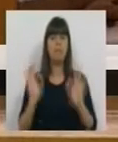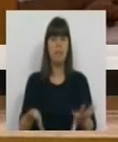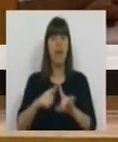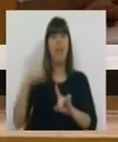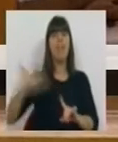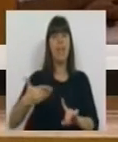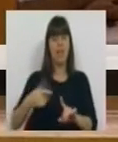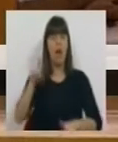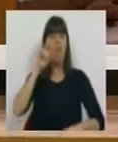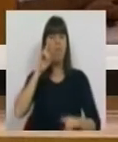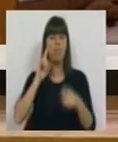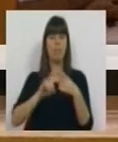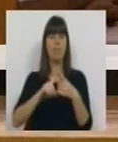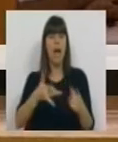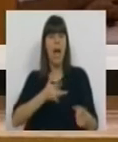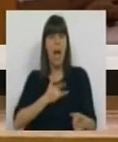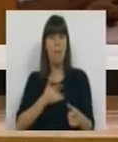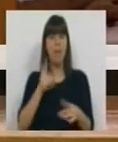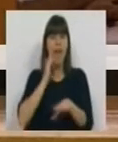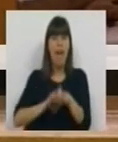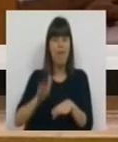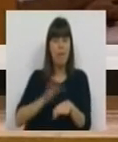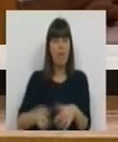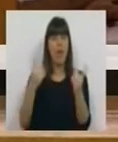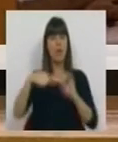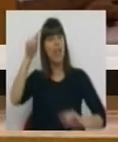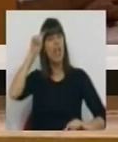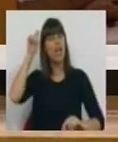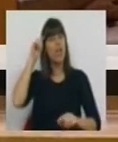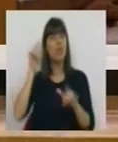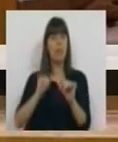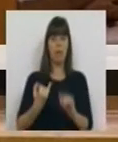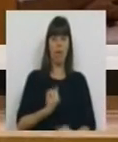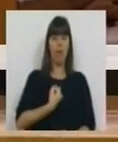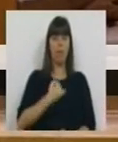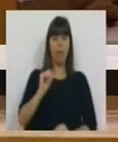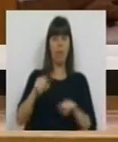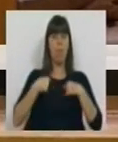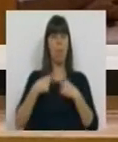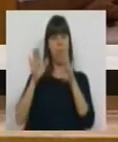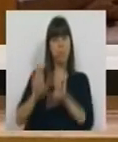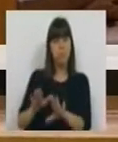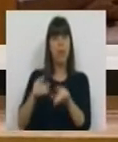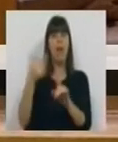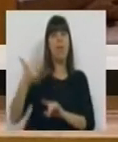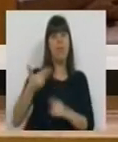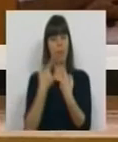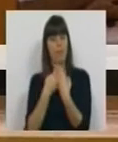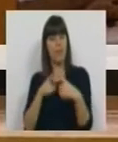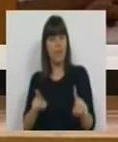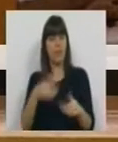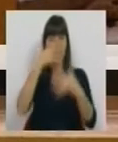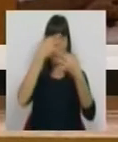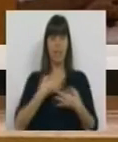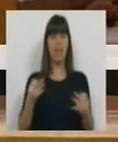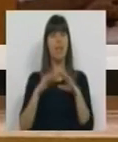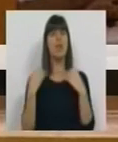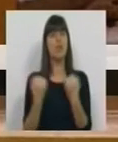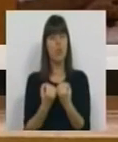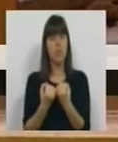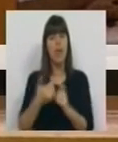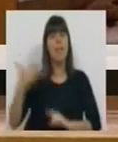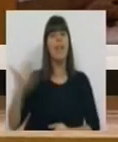o direito à proteção, ao amor e ao afeto, ao respeito pela sua identidade própria, o direito à diferença e à dignidade